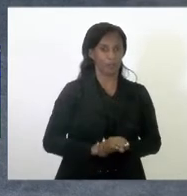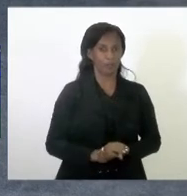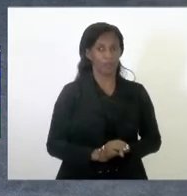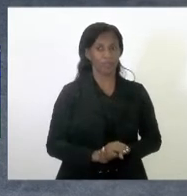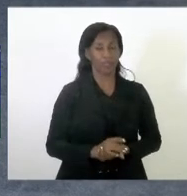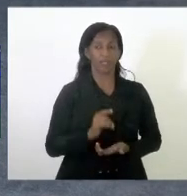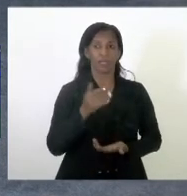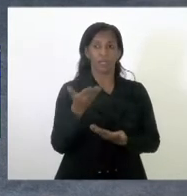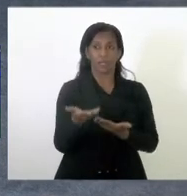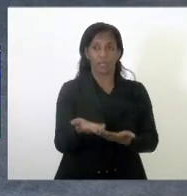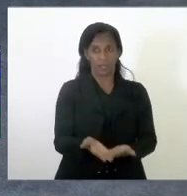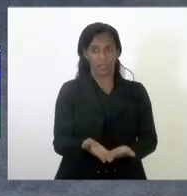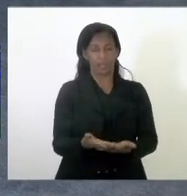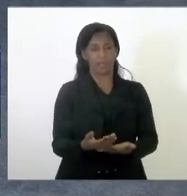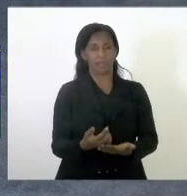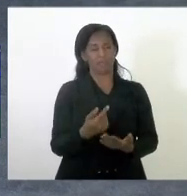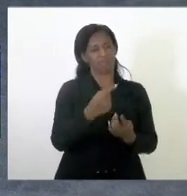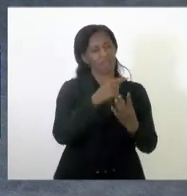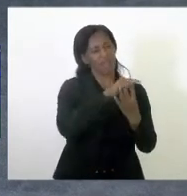quesitos,